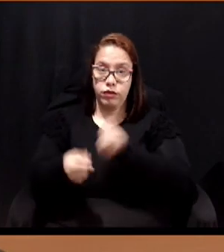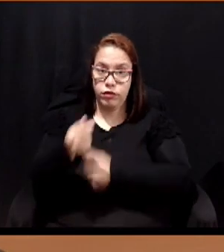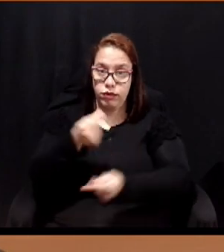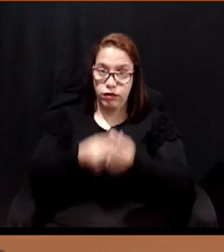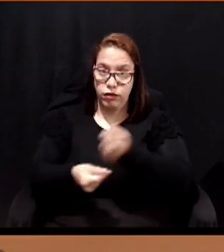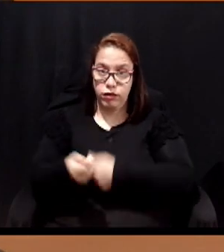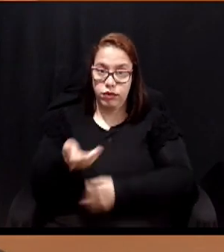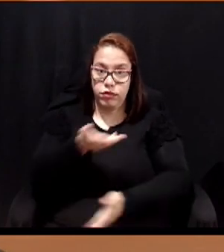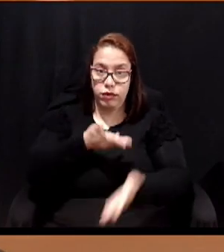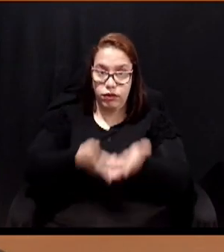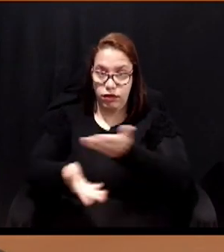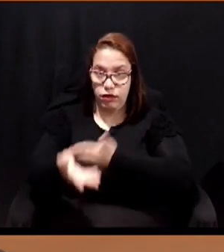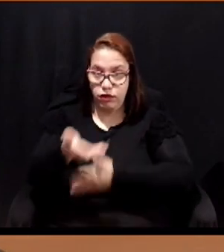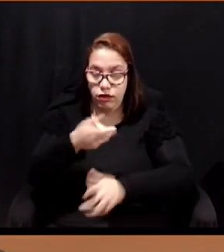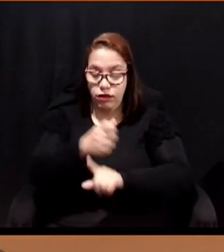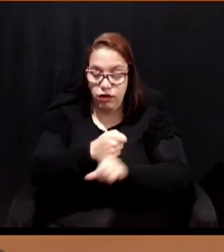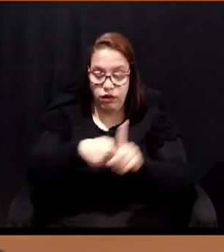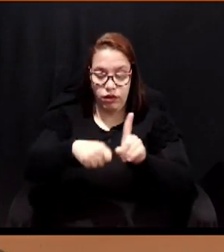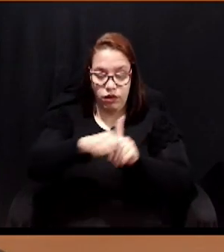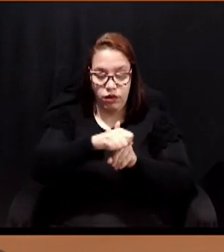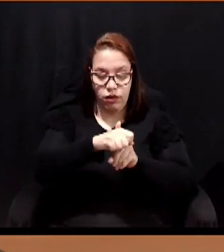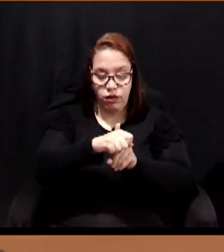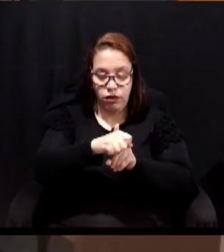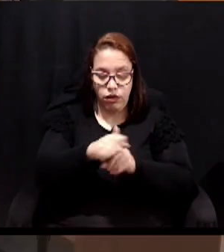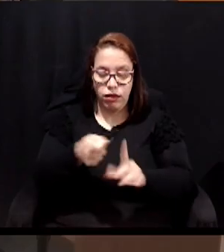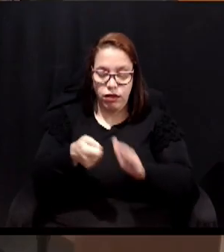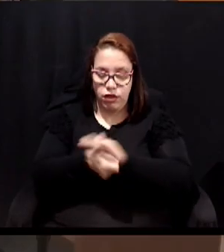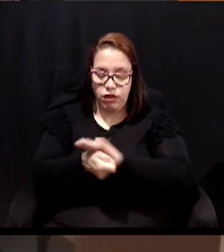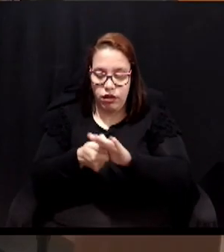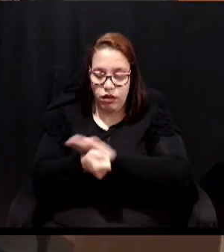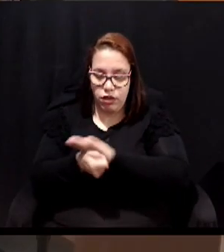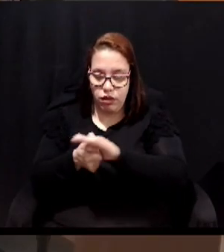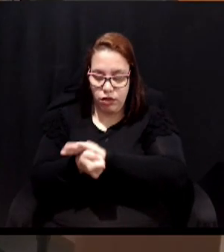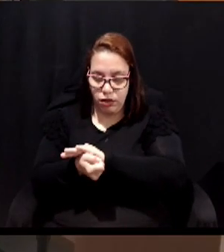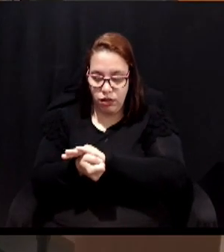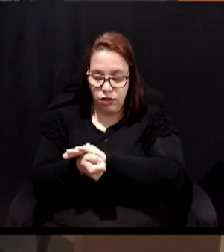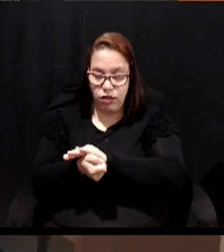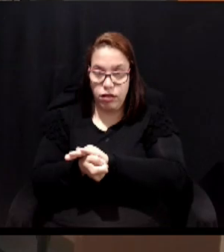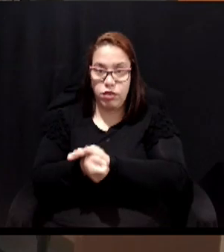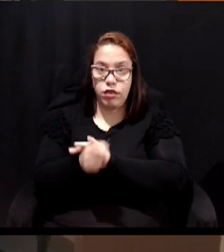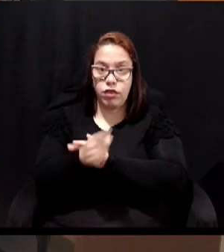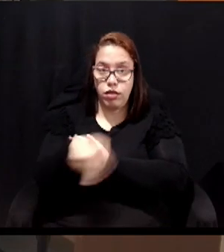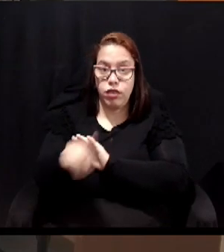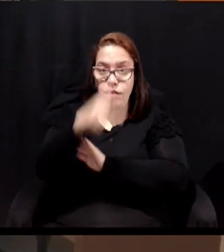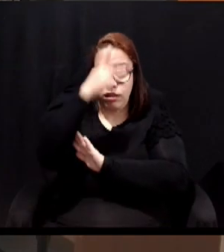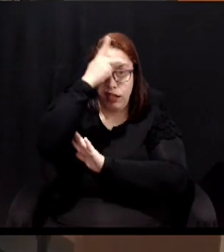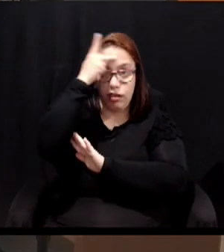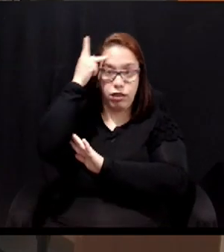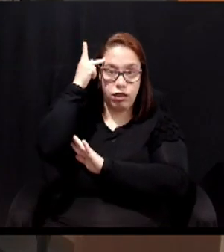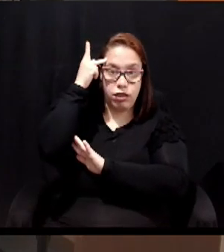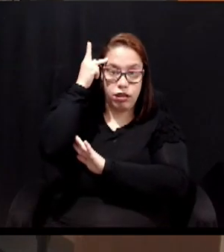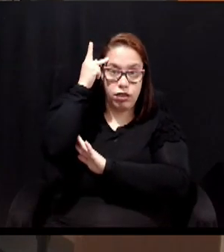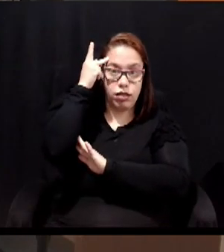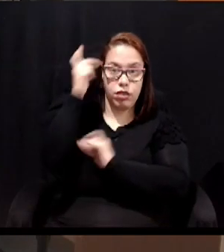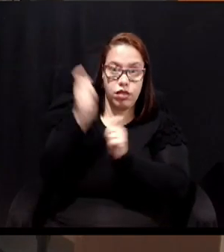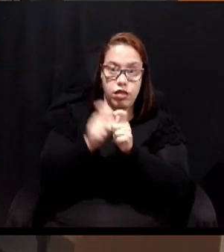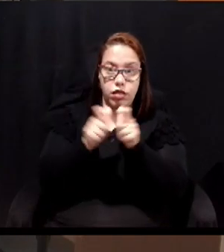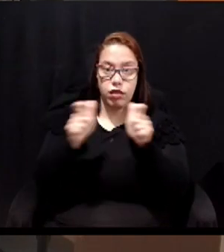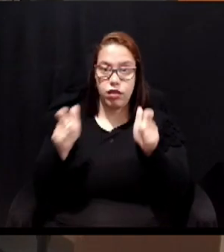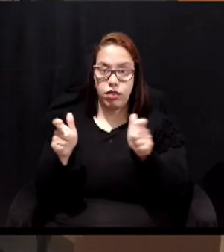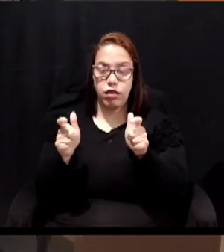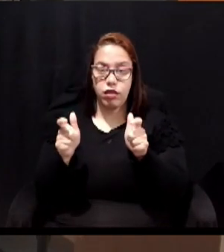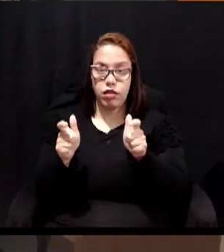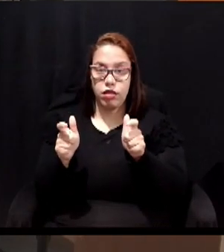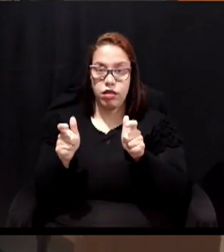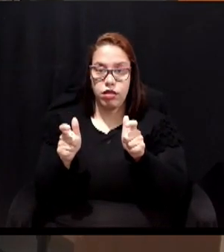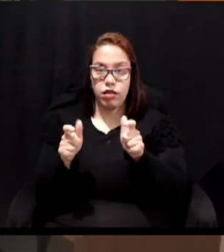contribuições sociais que são investidas nessas pessoas, quer dizer, esse é o grande